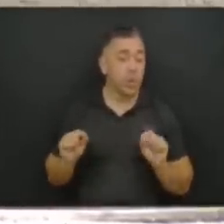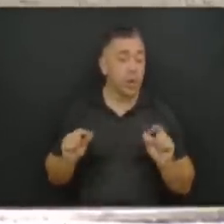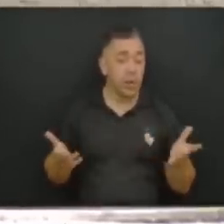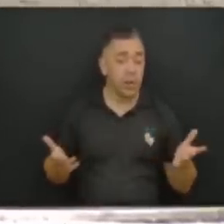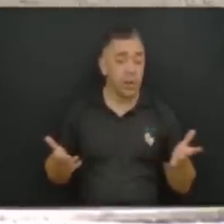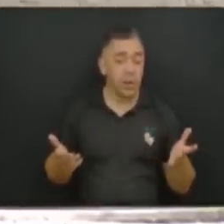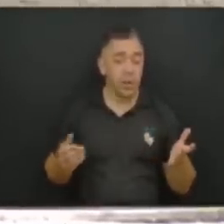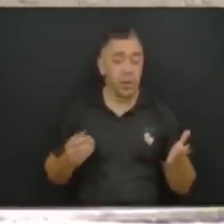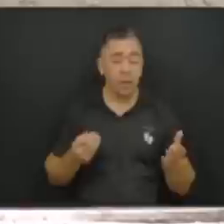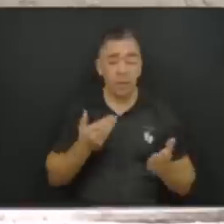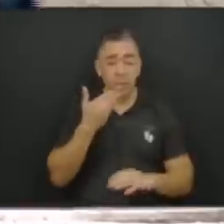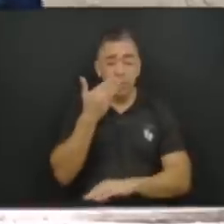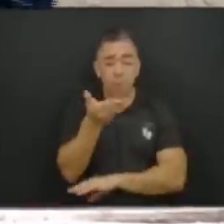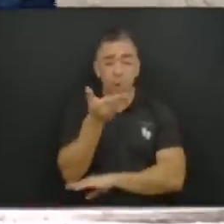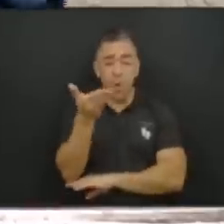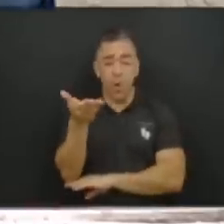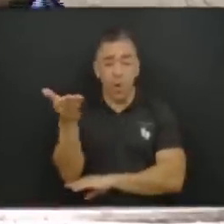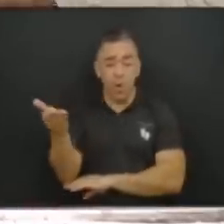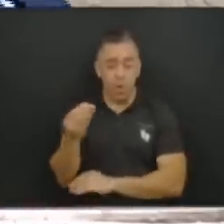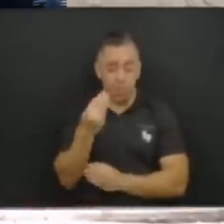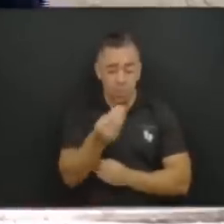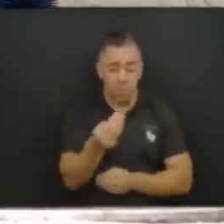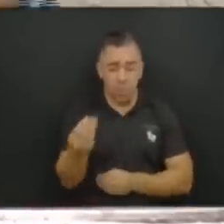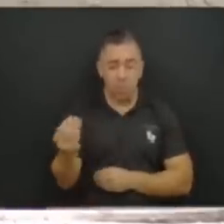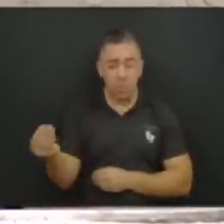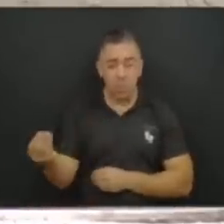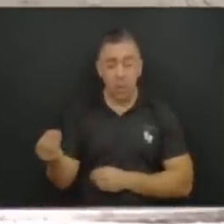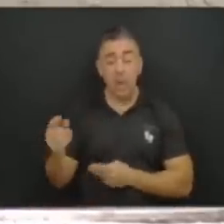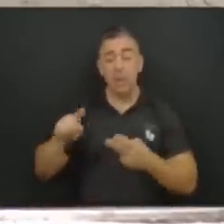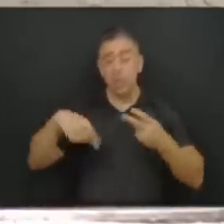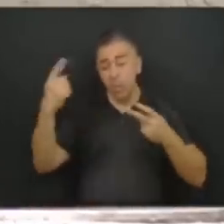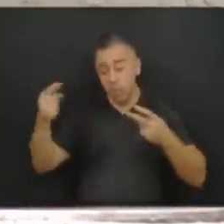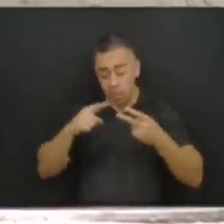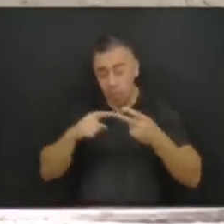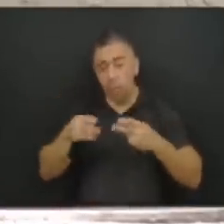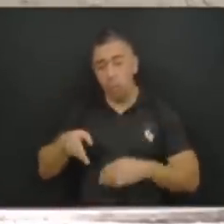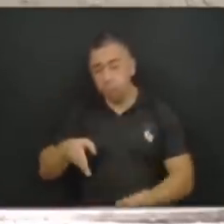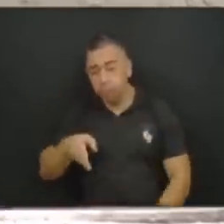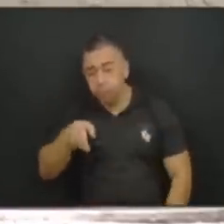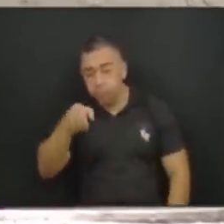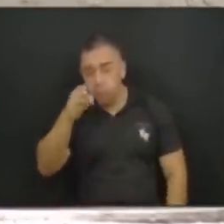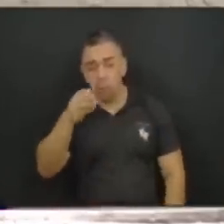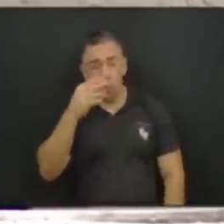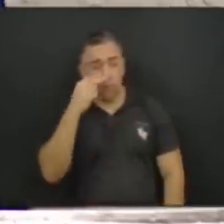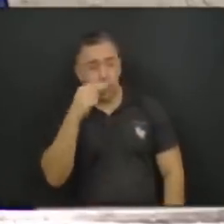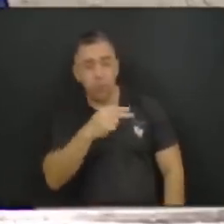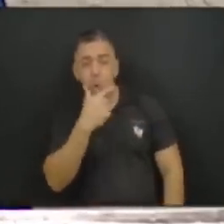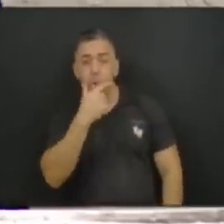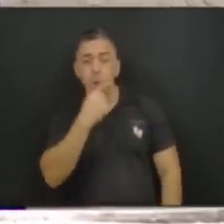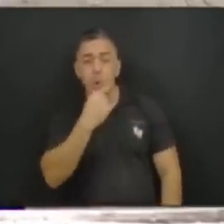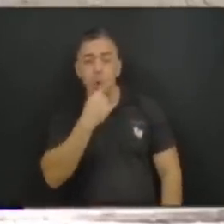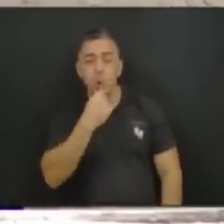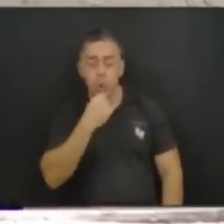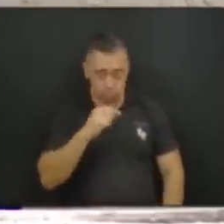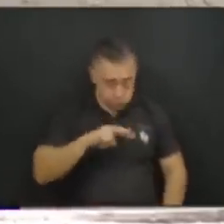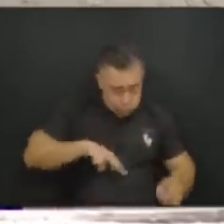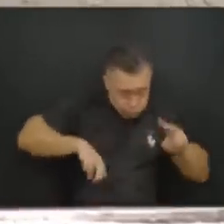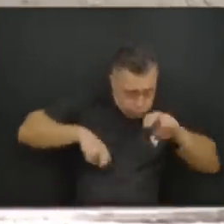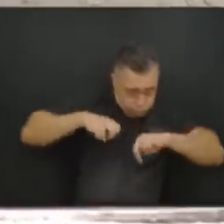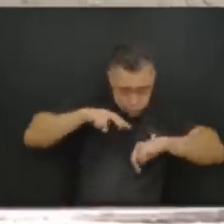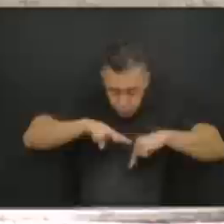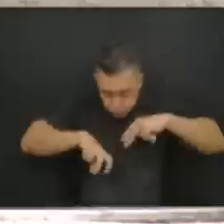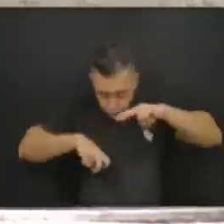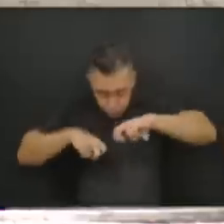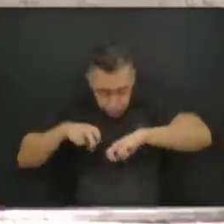migalhas e andando pouco mais para frente houve um homem numa lata de lixo